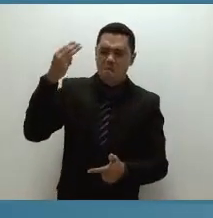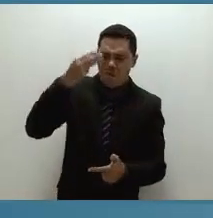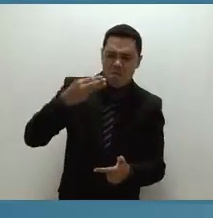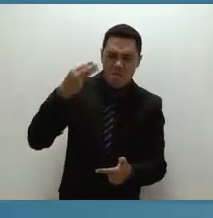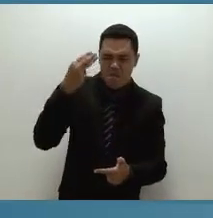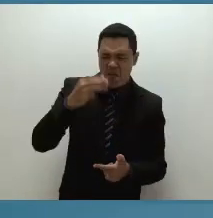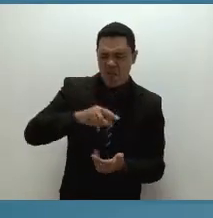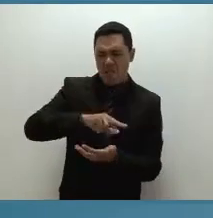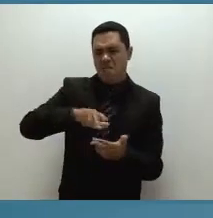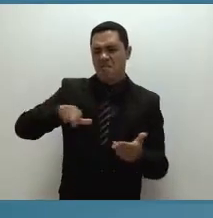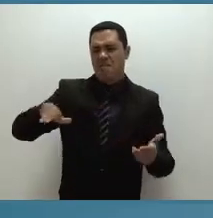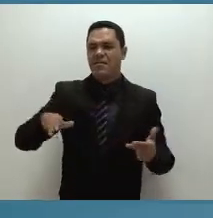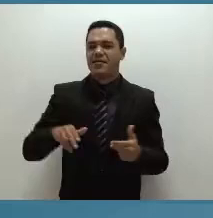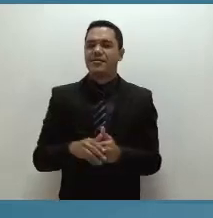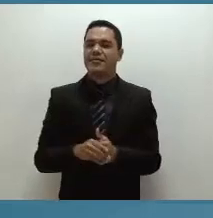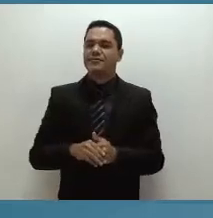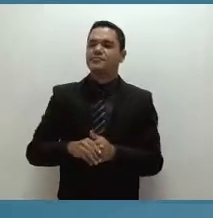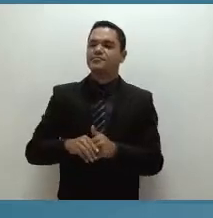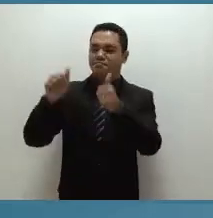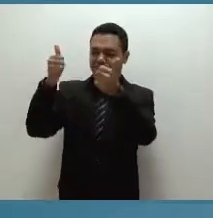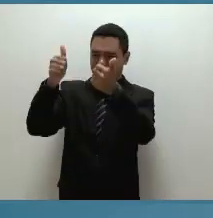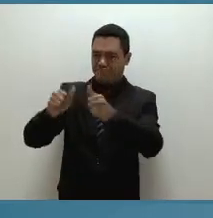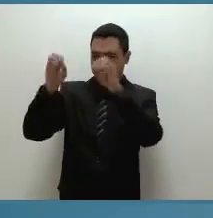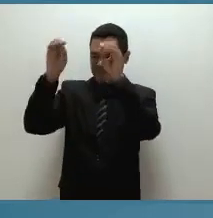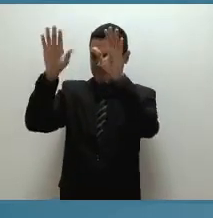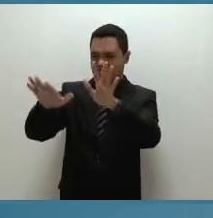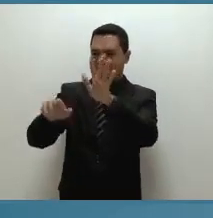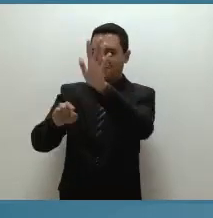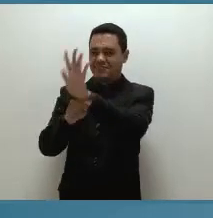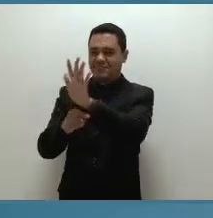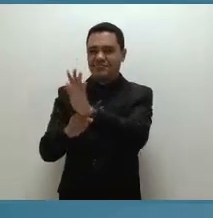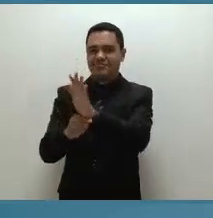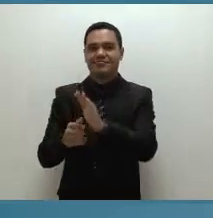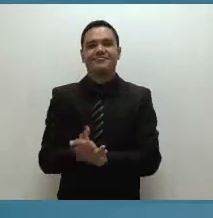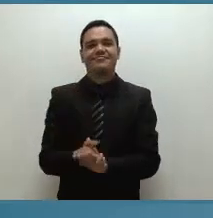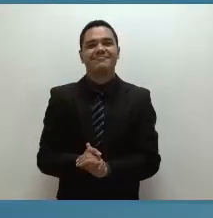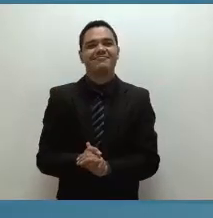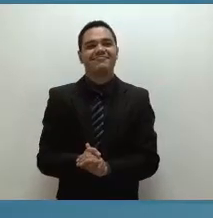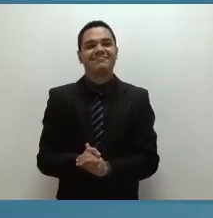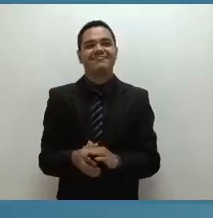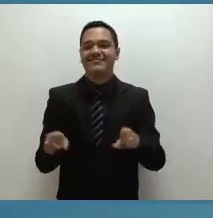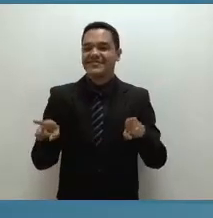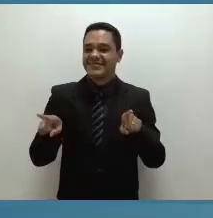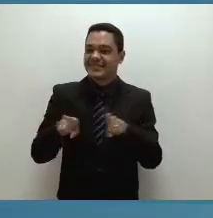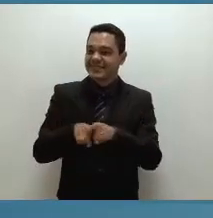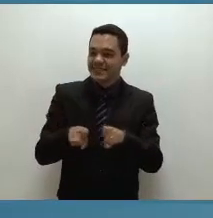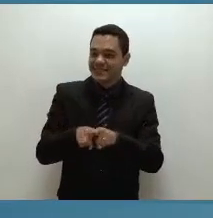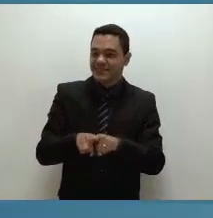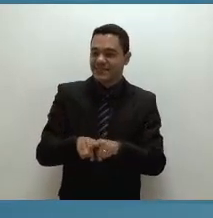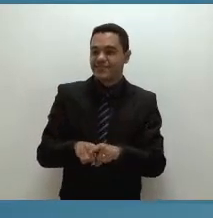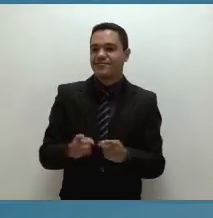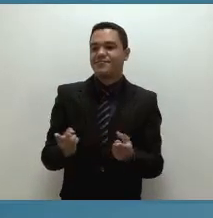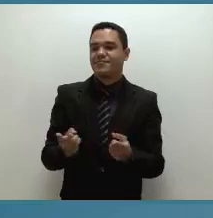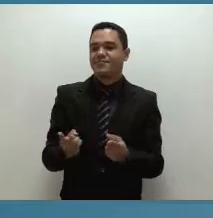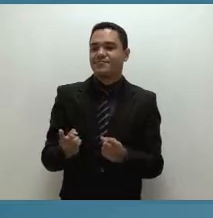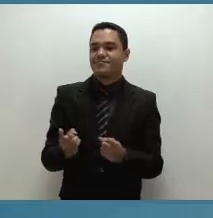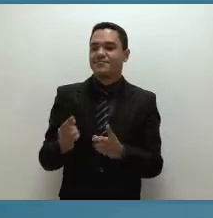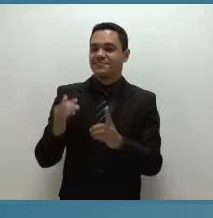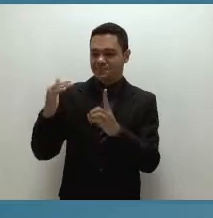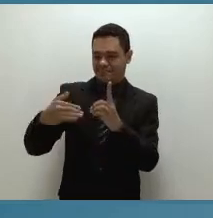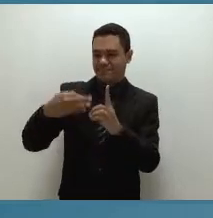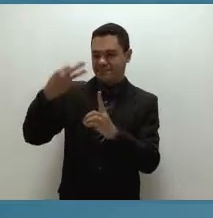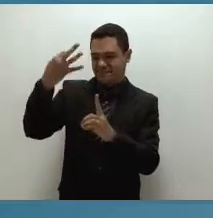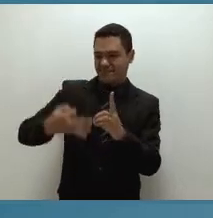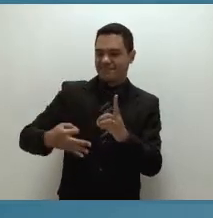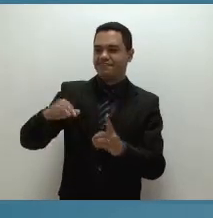Nossa Senhora também lhe abençoe e lhe proteja. Primeiro, quero dizer também em relação ao Estado de Mão Moderna.